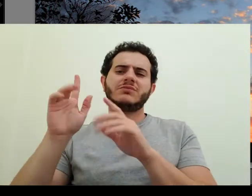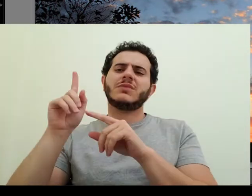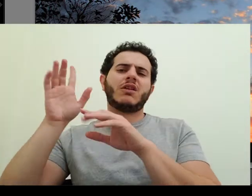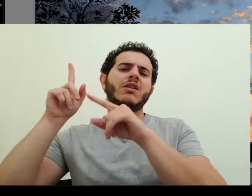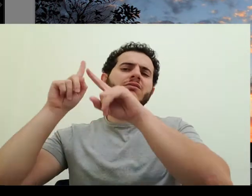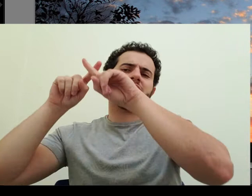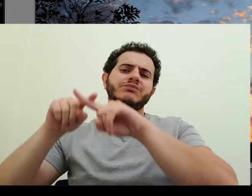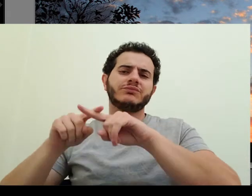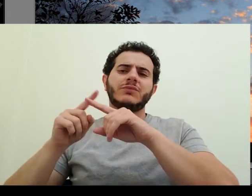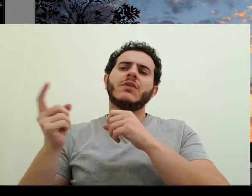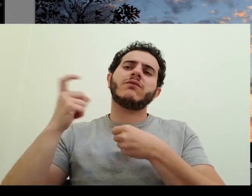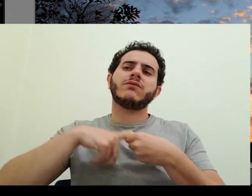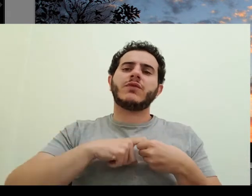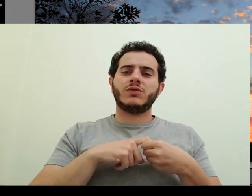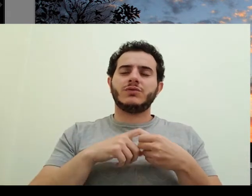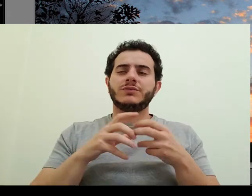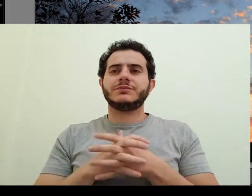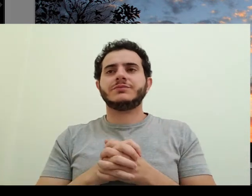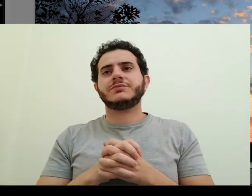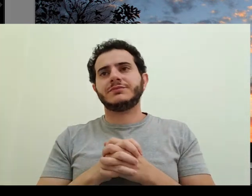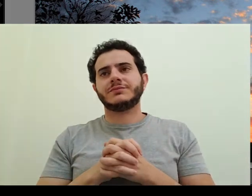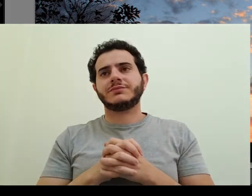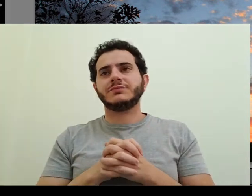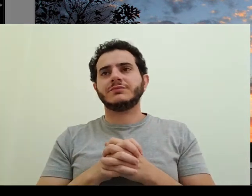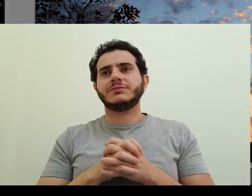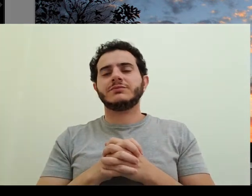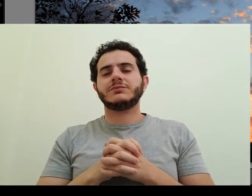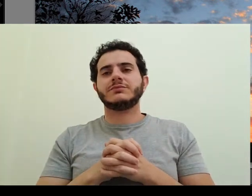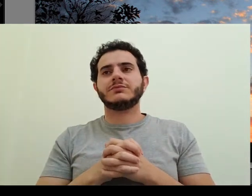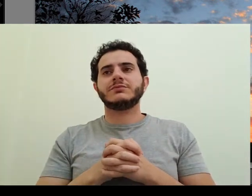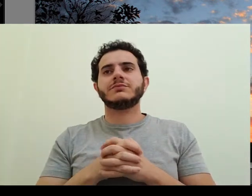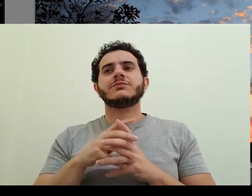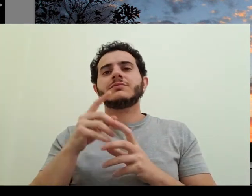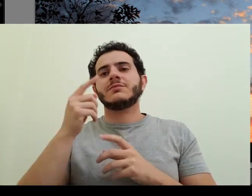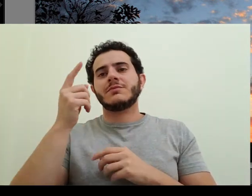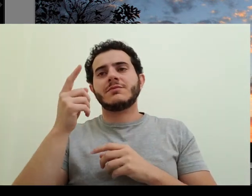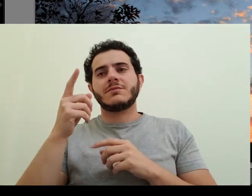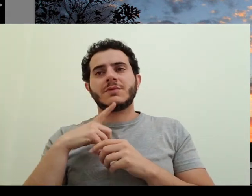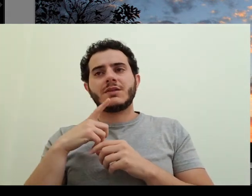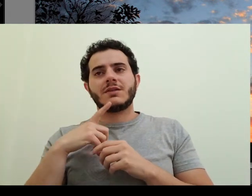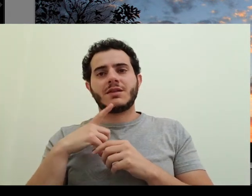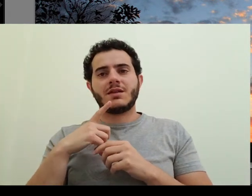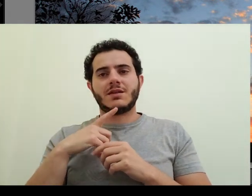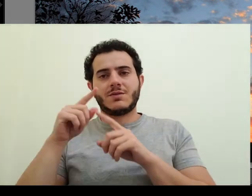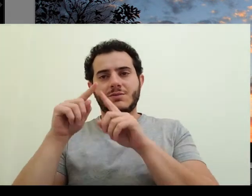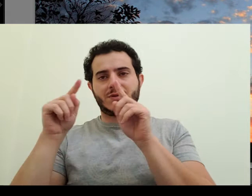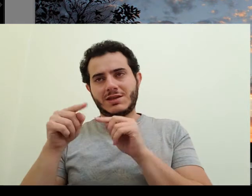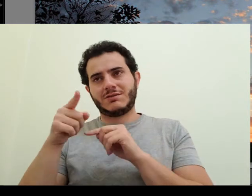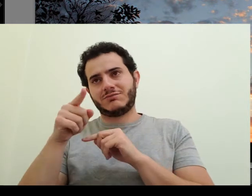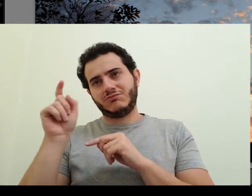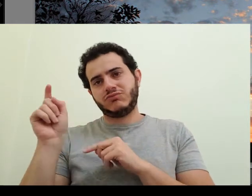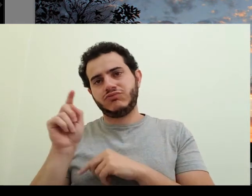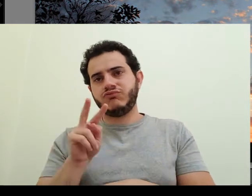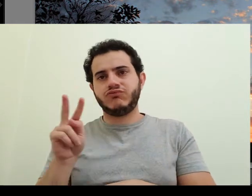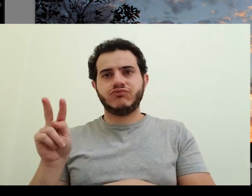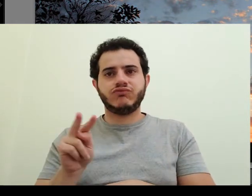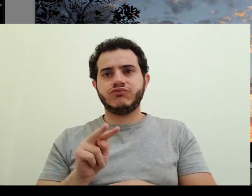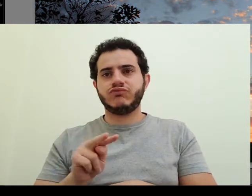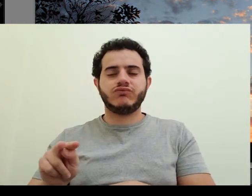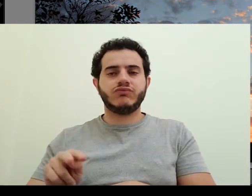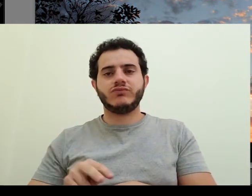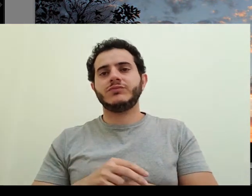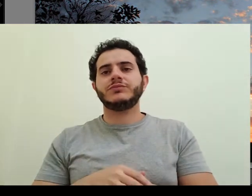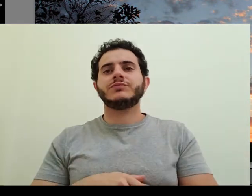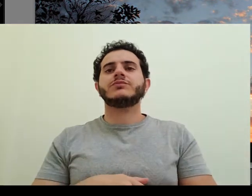fecha ela para poder voltar para o modo básico aqui, tá? Então onde que você abre? Na linha perfil, tem esses quadradinhos aqui, você tem as pré-visualizações